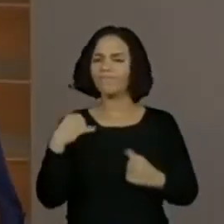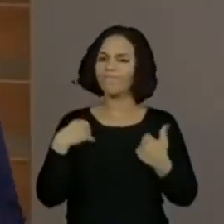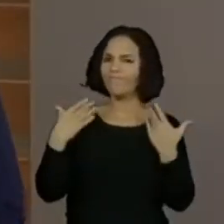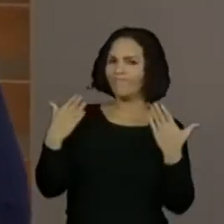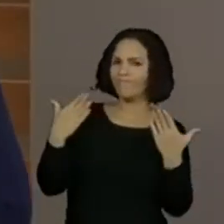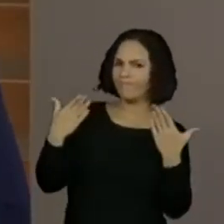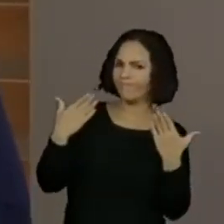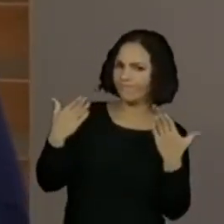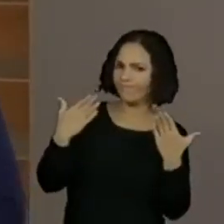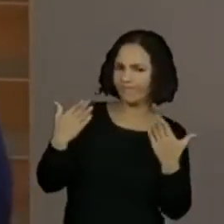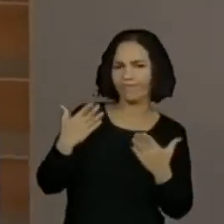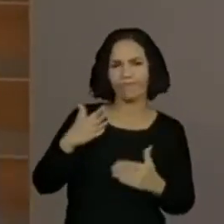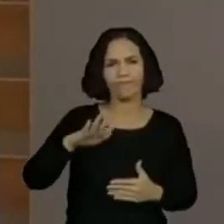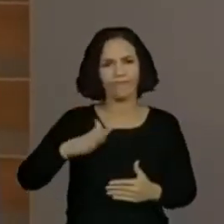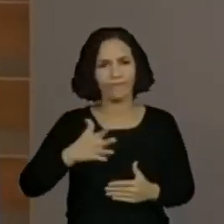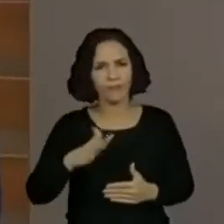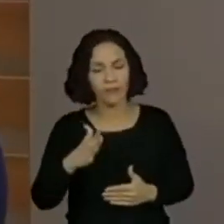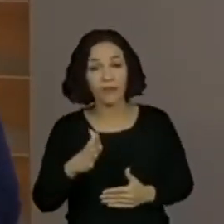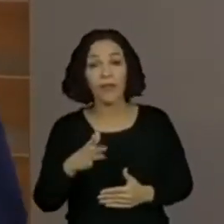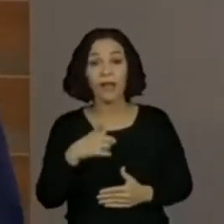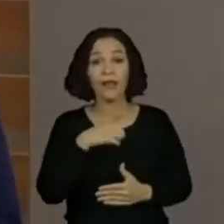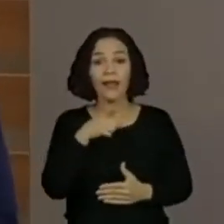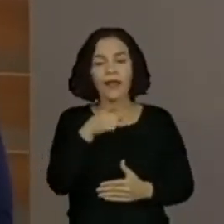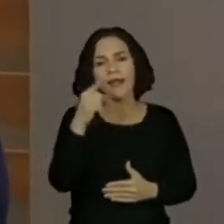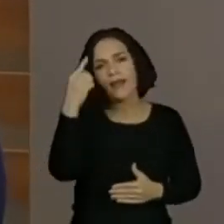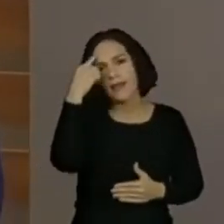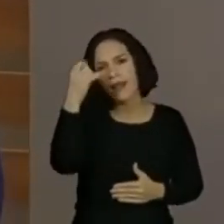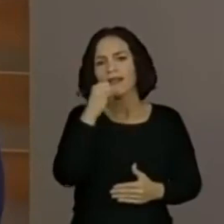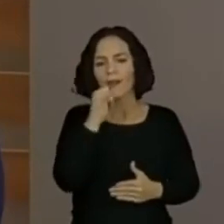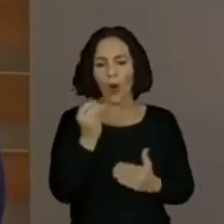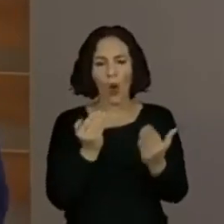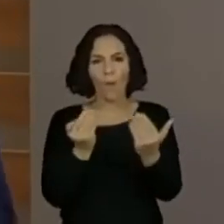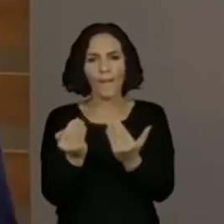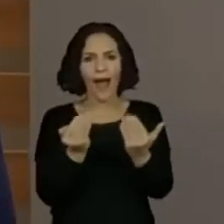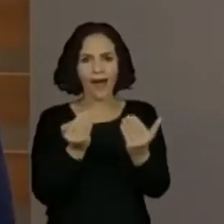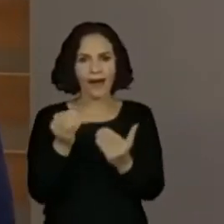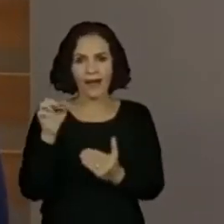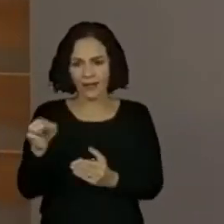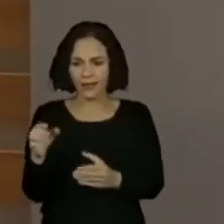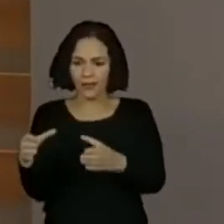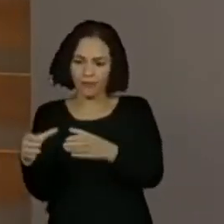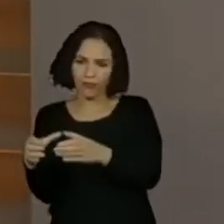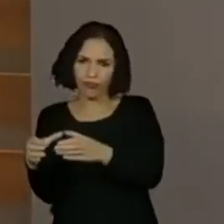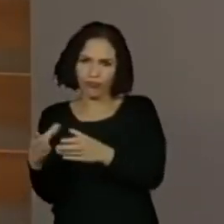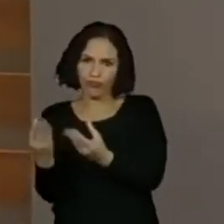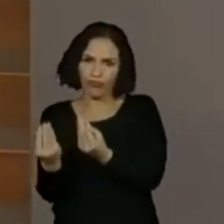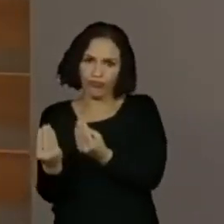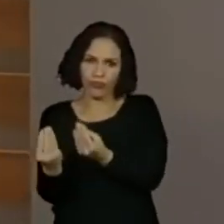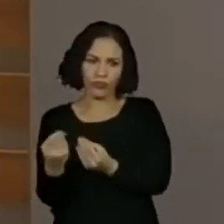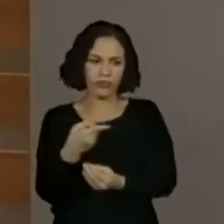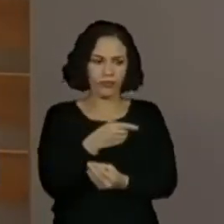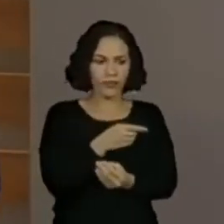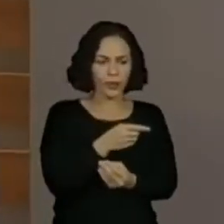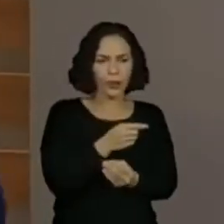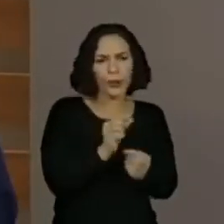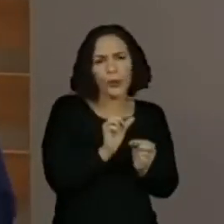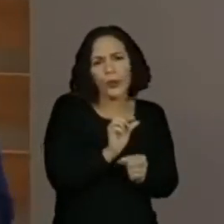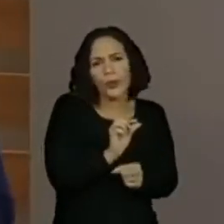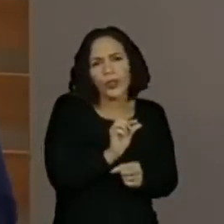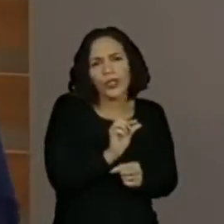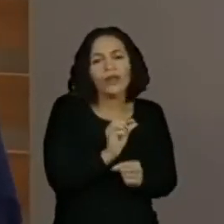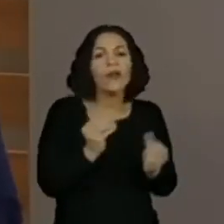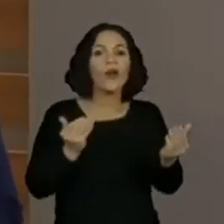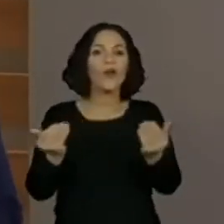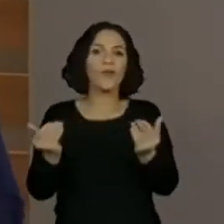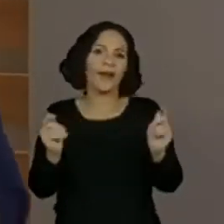estimando, se a gente tem uma referência, se a gente tem com o que se basear, é mais fácil. Vocês observaram que no primeiro a gente não tinha